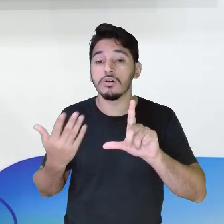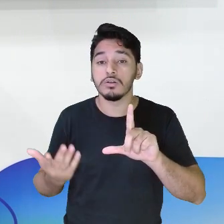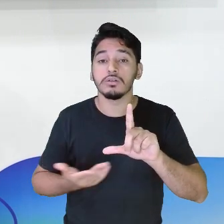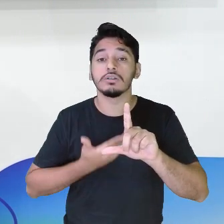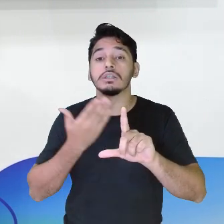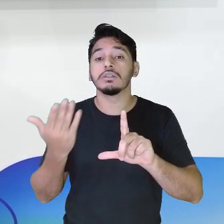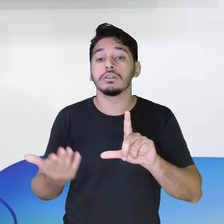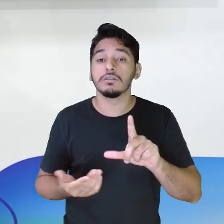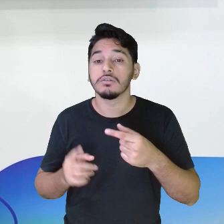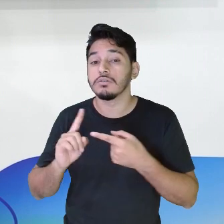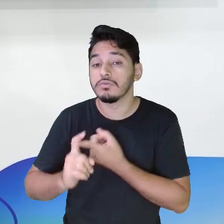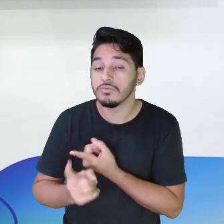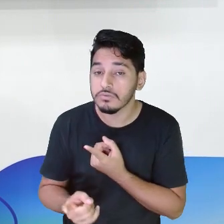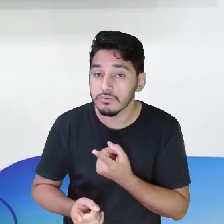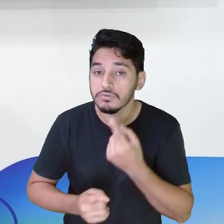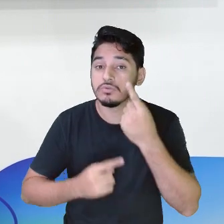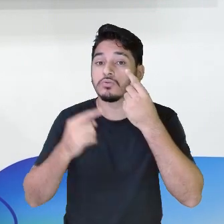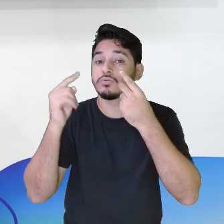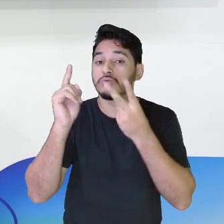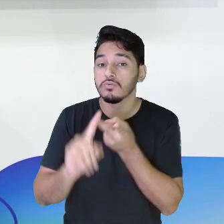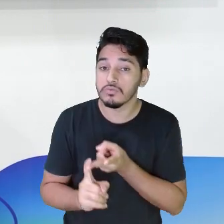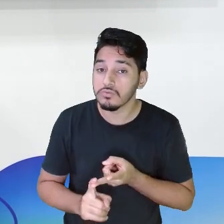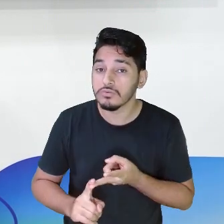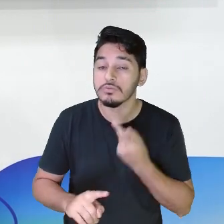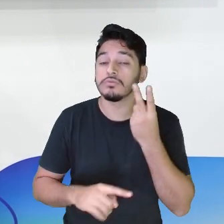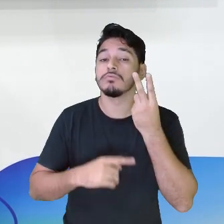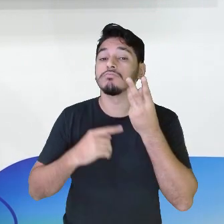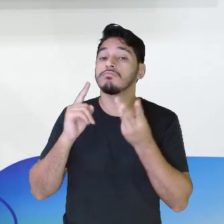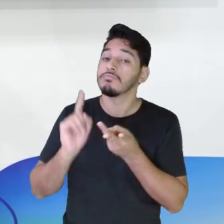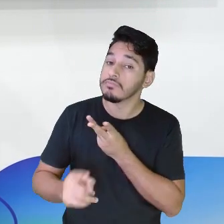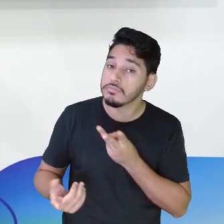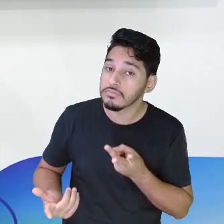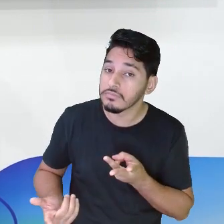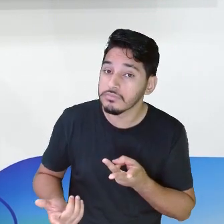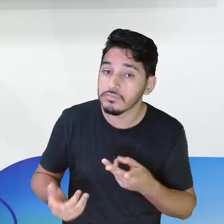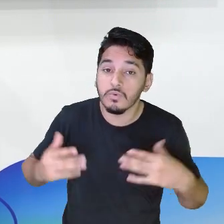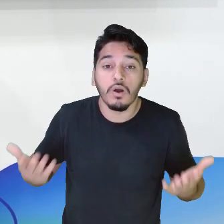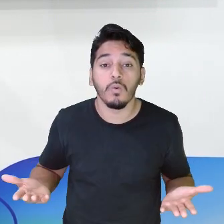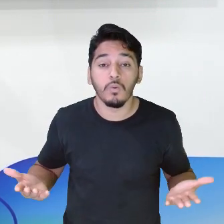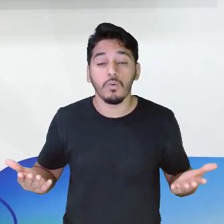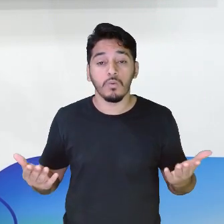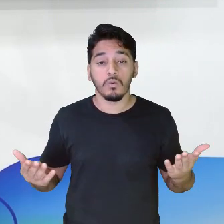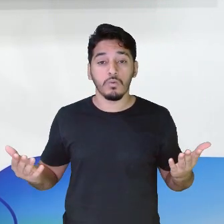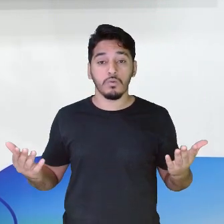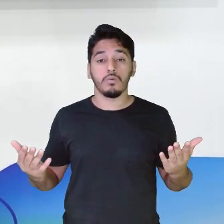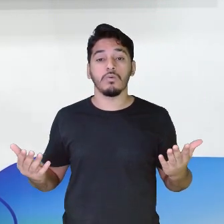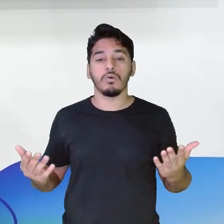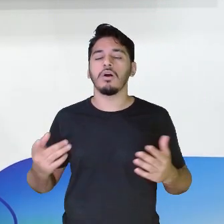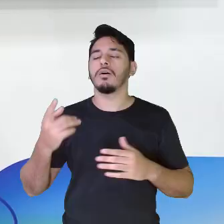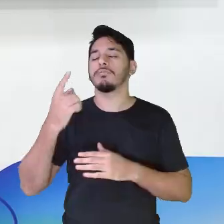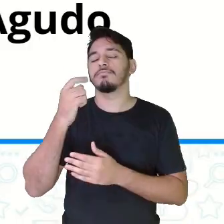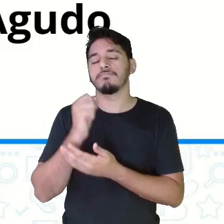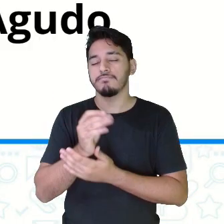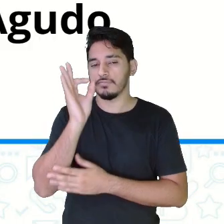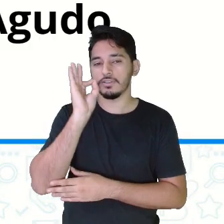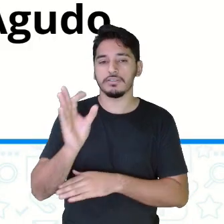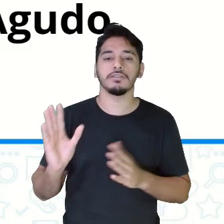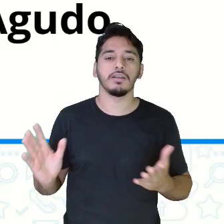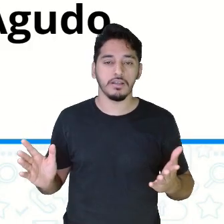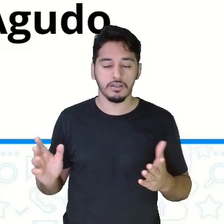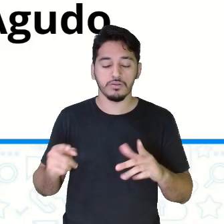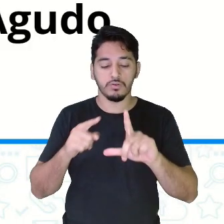Vamos lá, dou-lhe uma, dou-lhe duas, dou-lhe três. Escutei, é isso